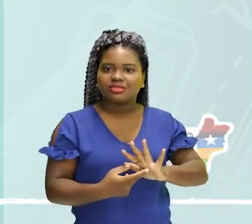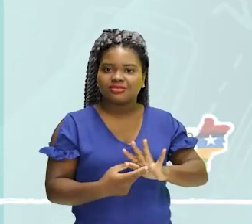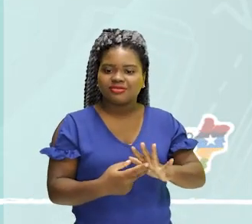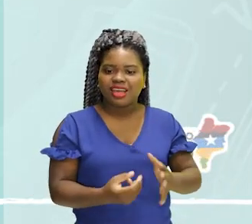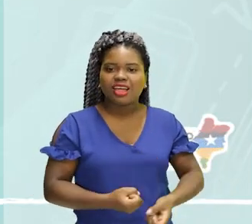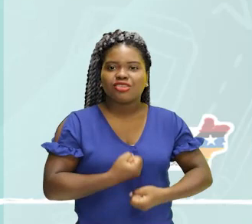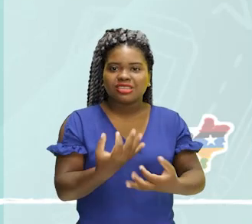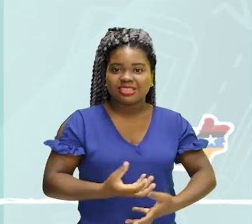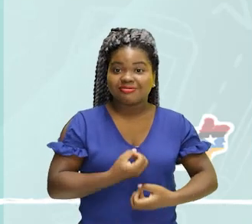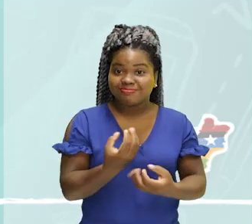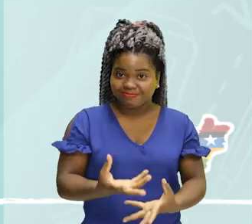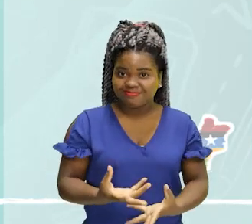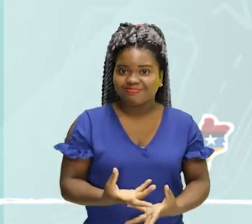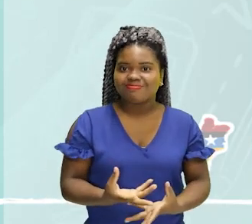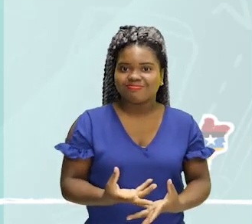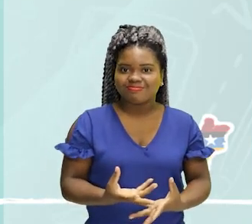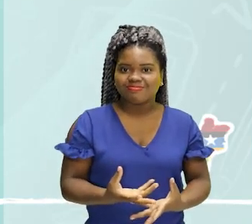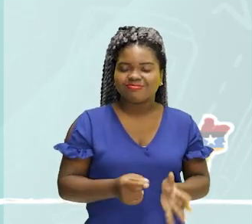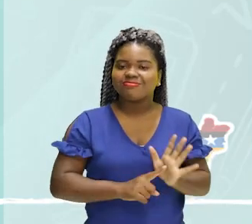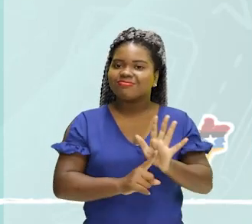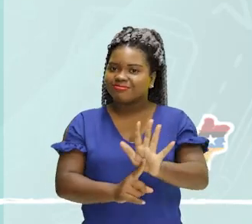diante da ação, ou